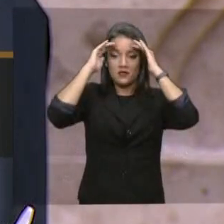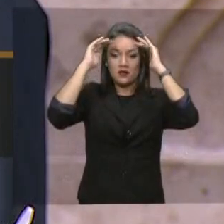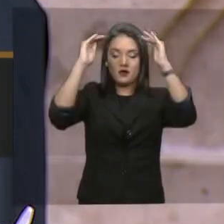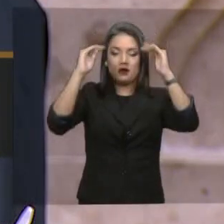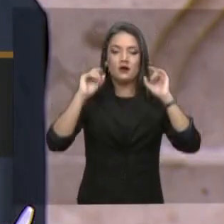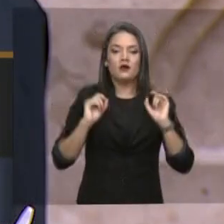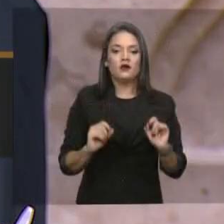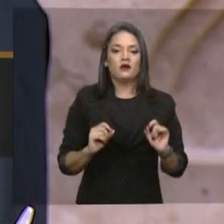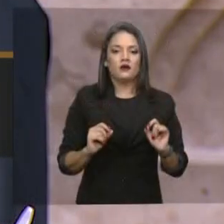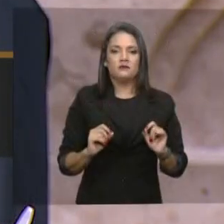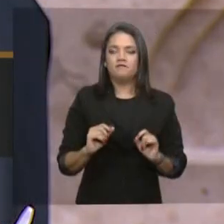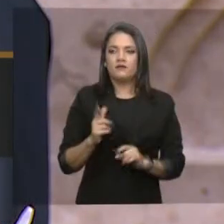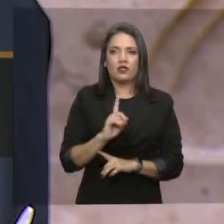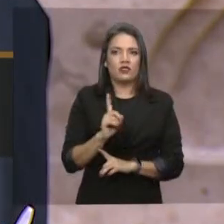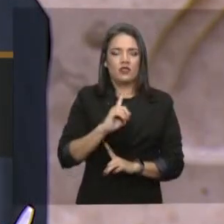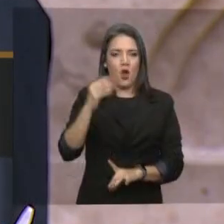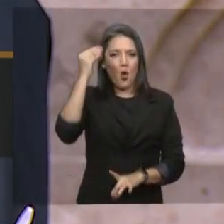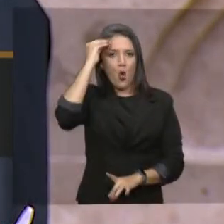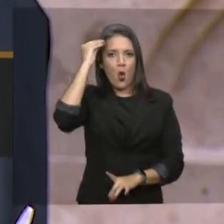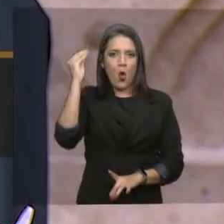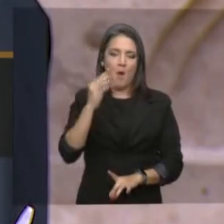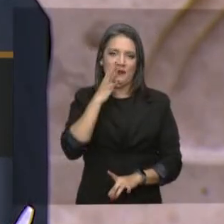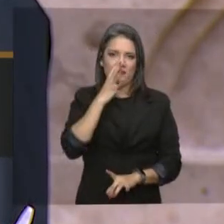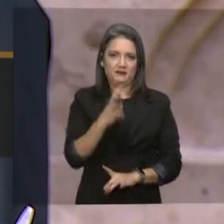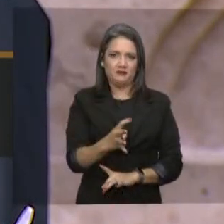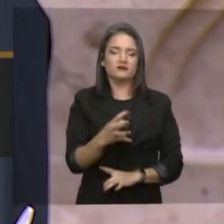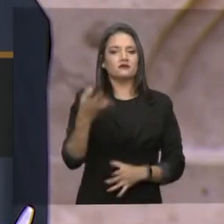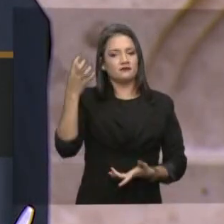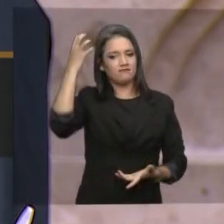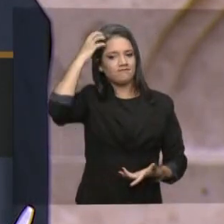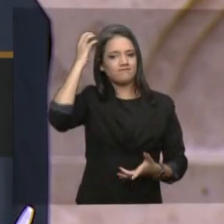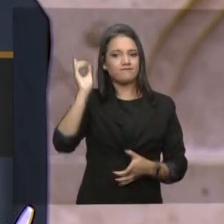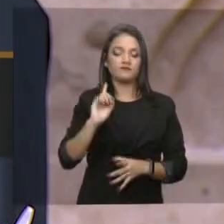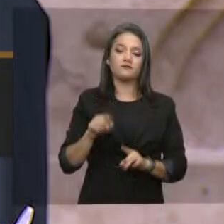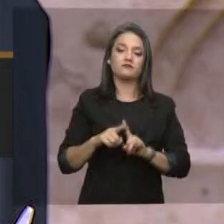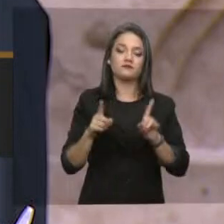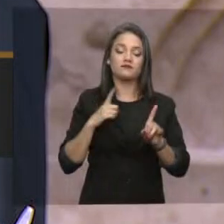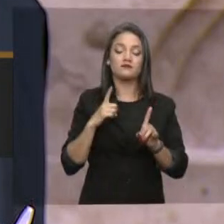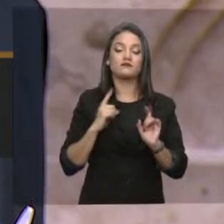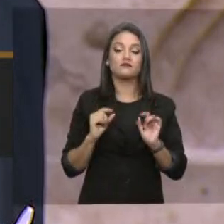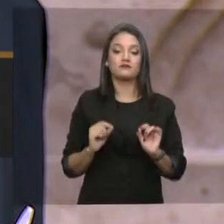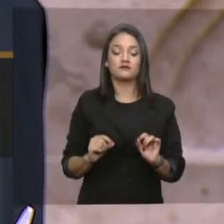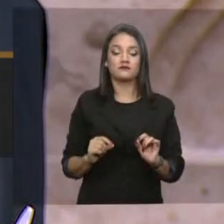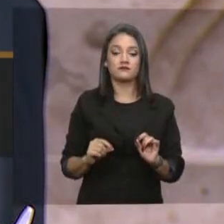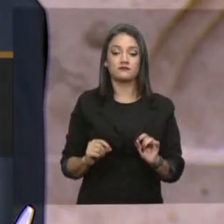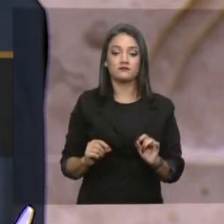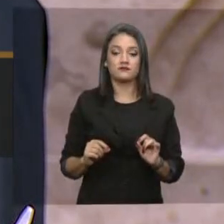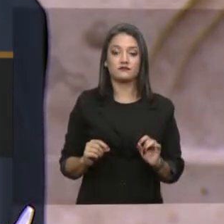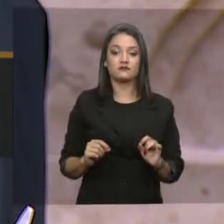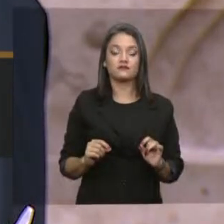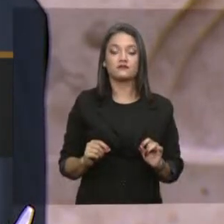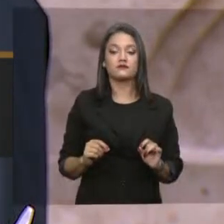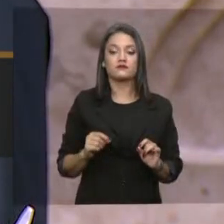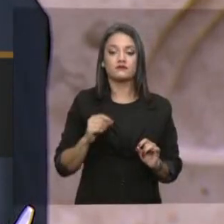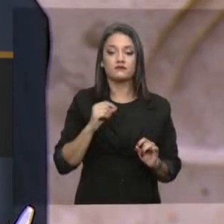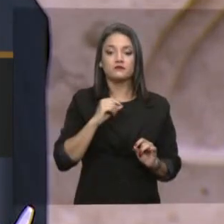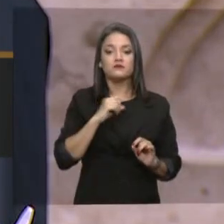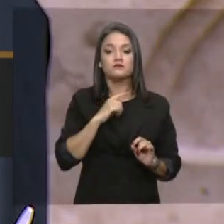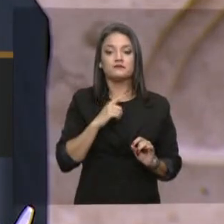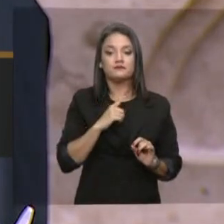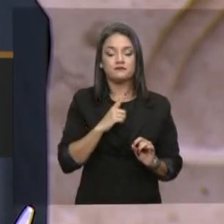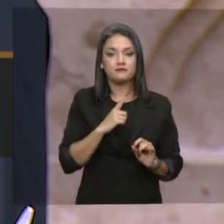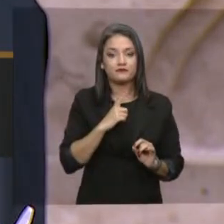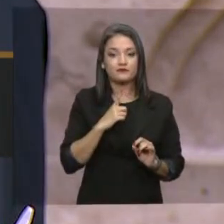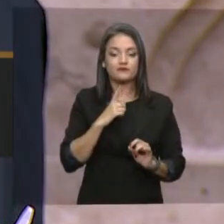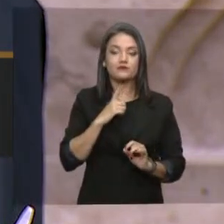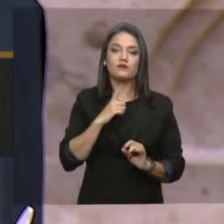princípio constitucional da não culpabilidade, cujo fundamento radica na ideia força do indúbio pro réu, que impõe o